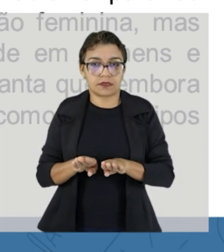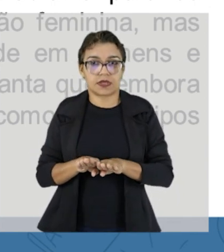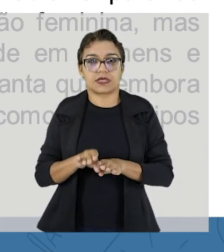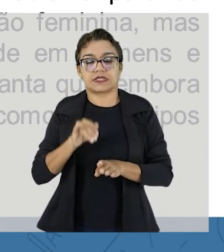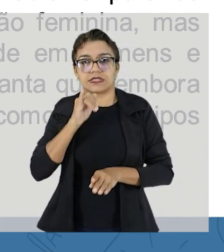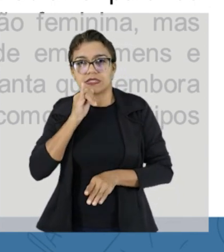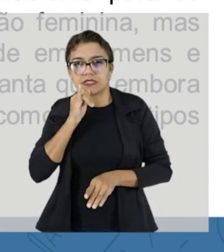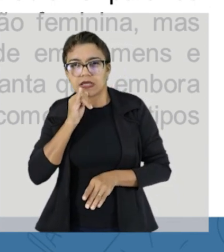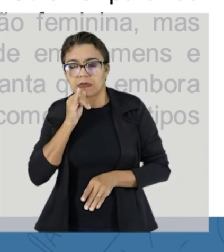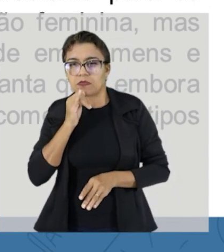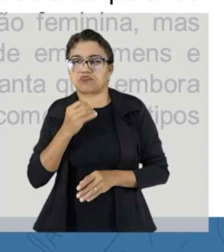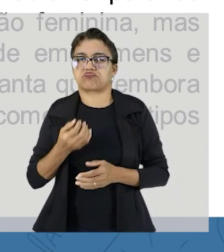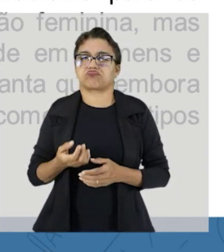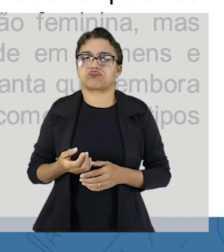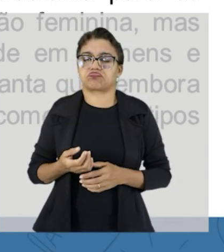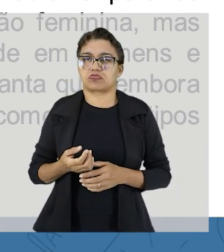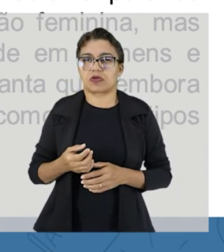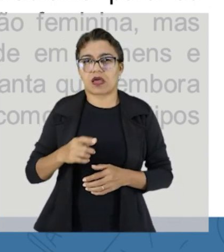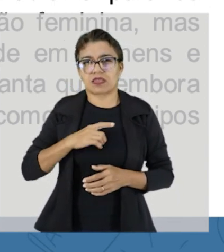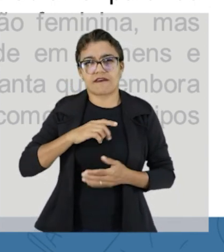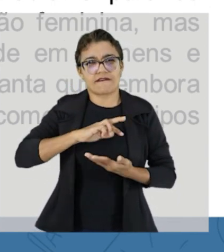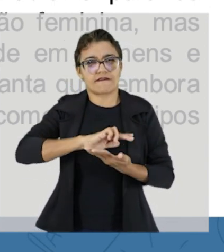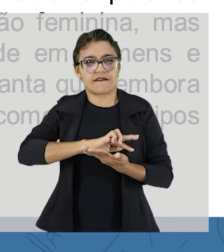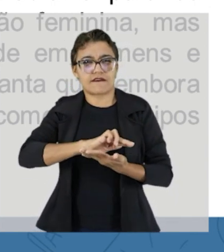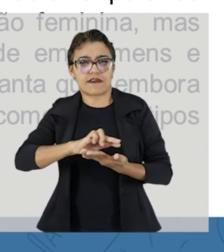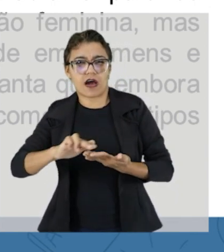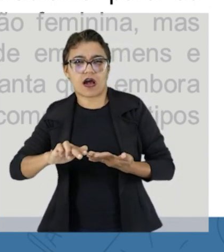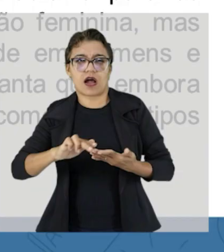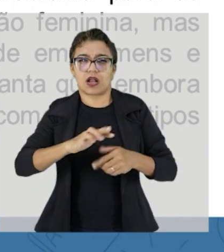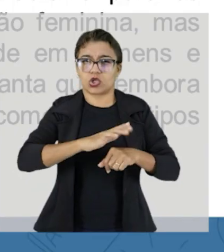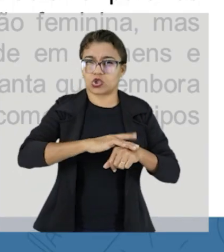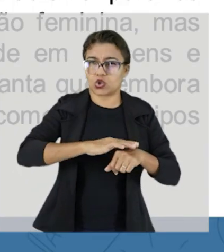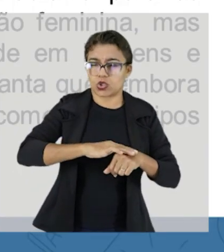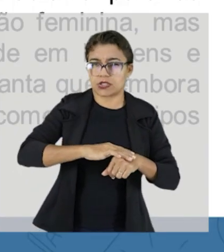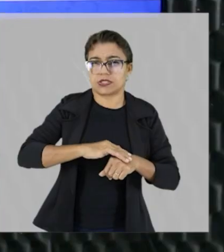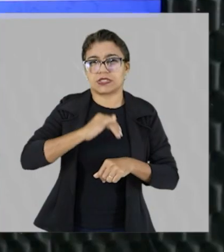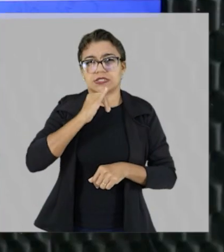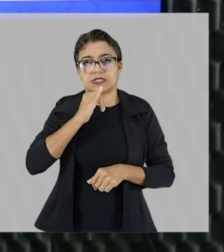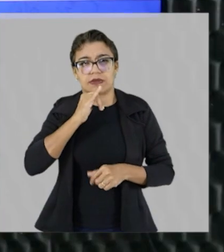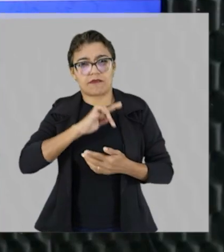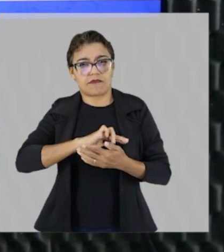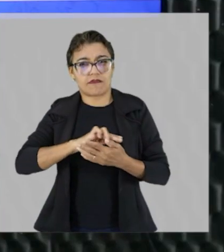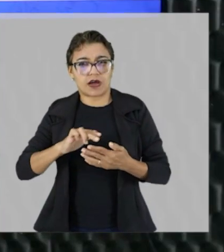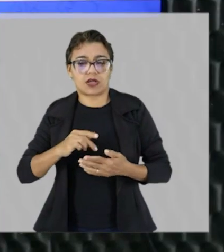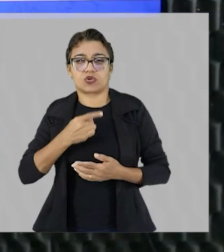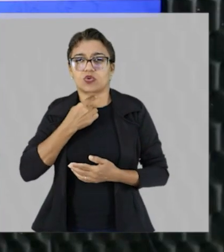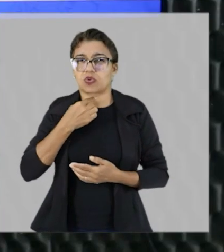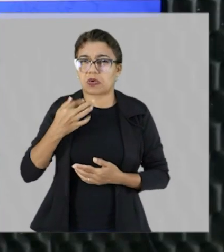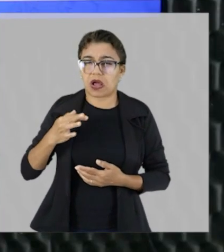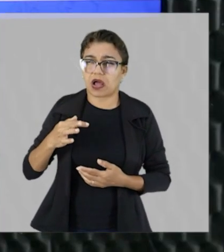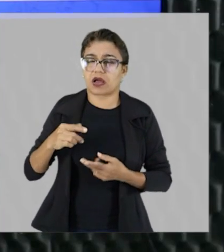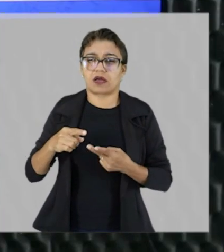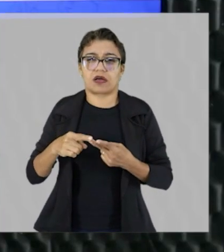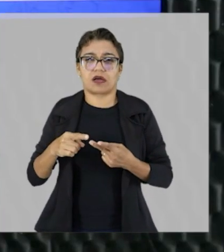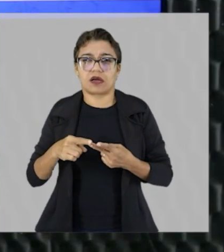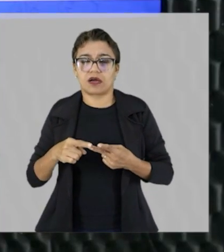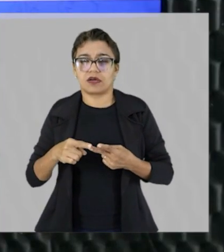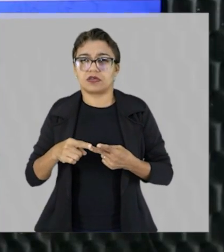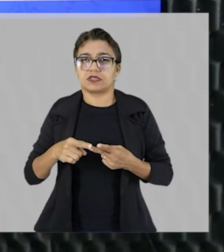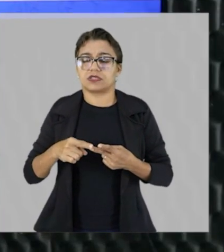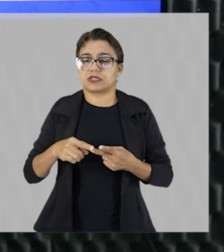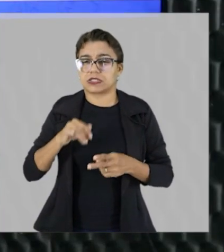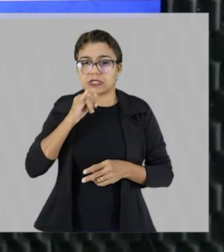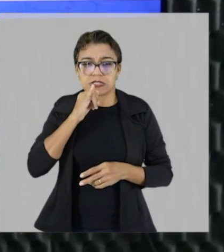incluindo verrugas genitais e câncer de boca e garganta, que embora não são tão conhecidos ou alarmantes pela sua